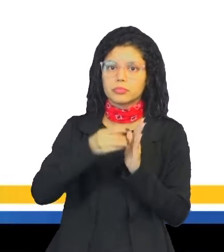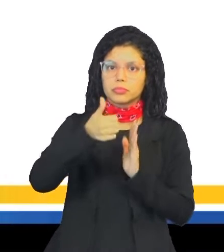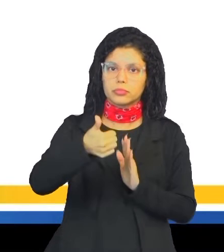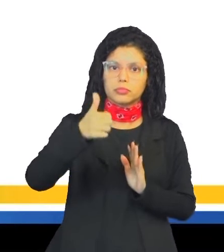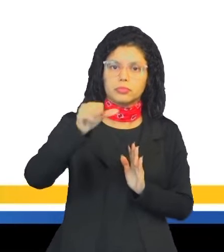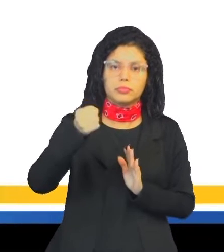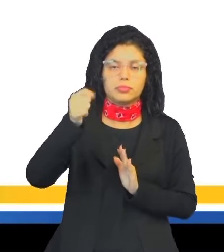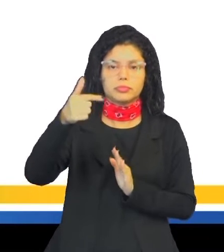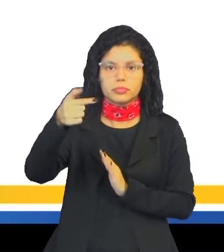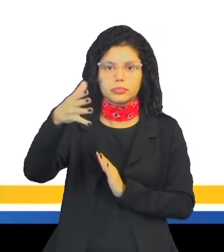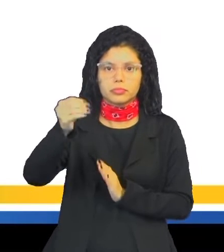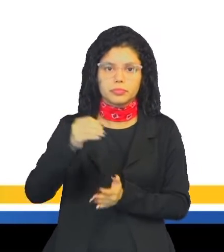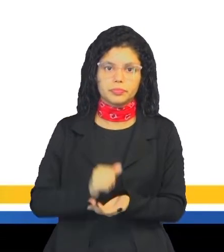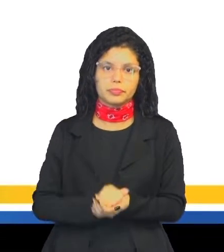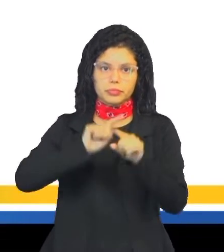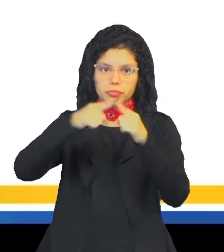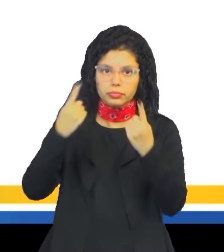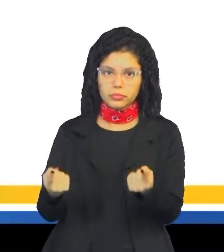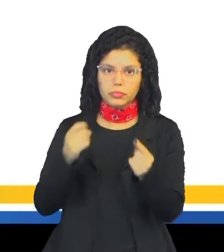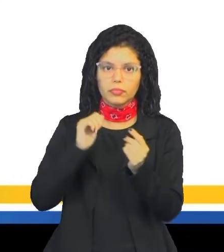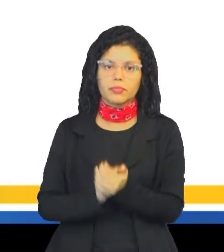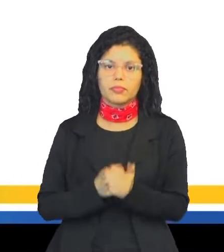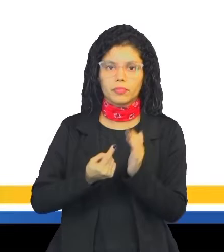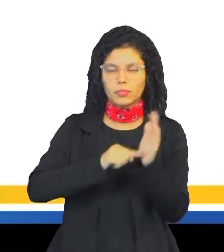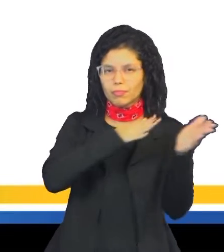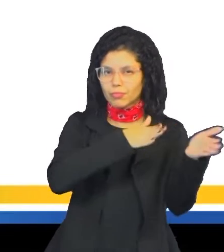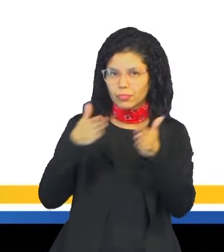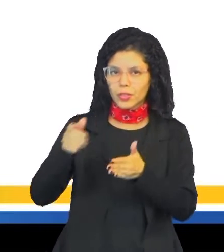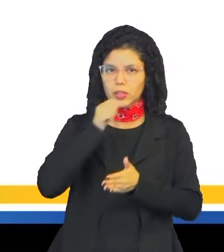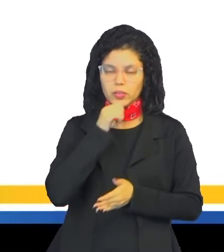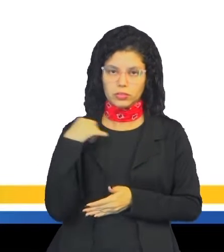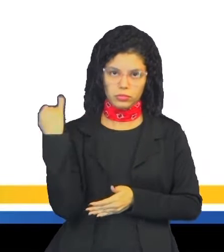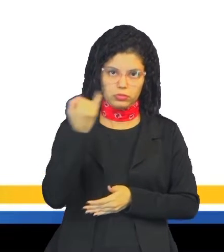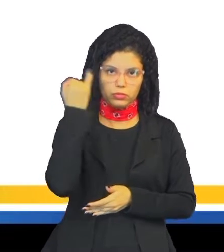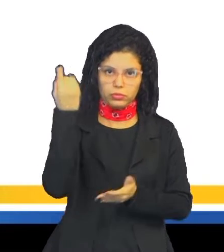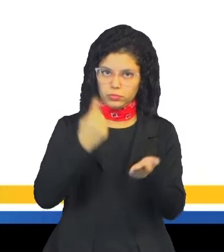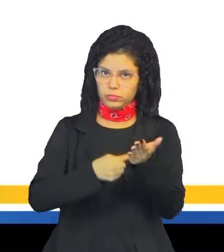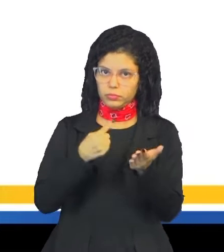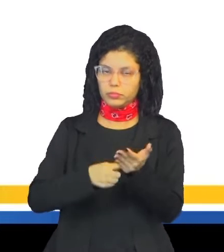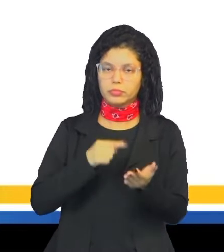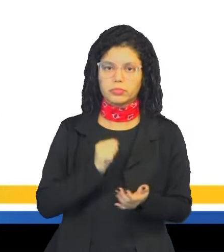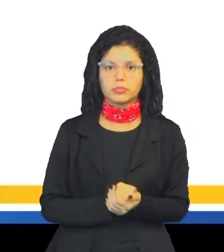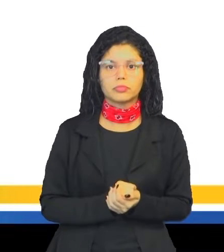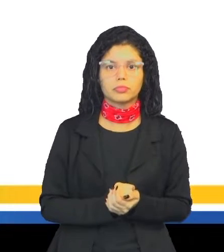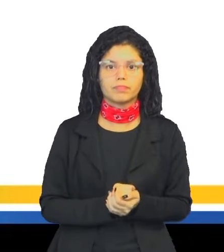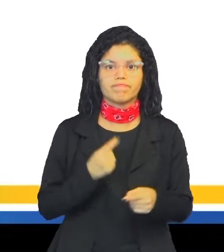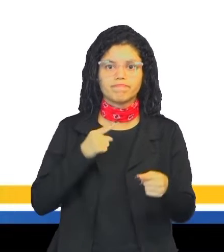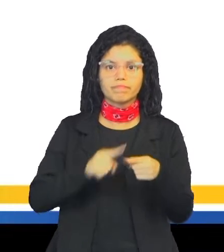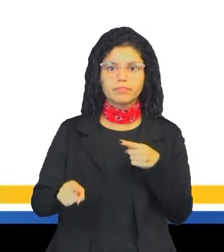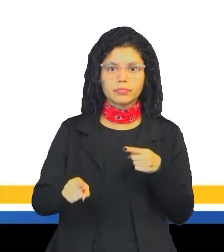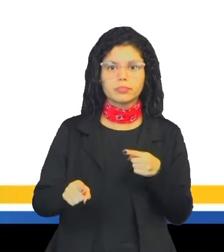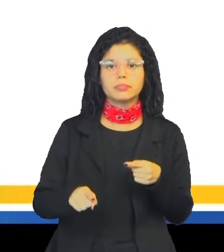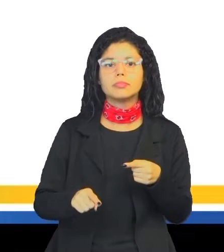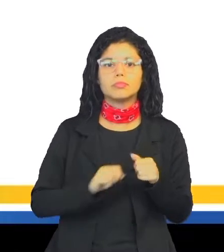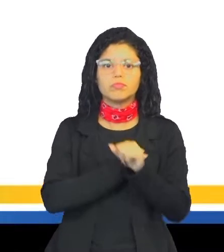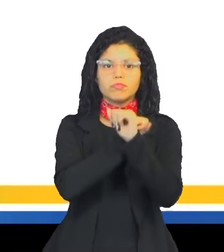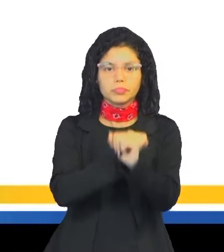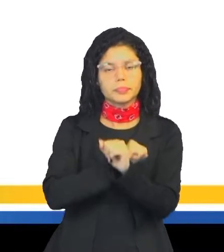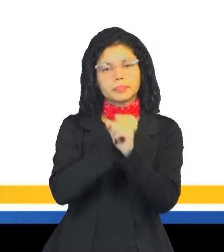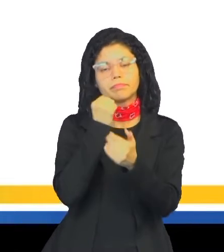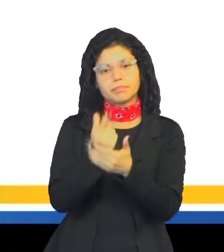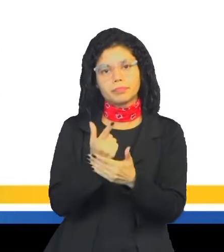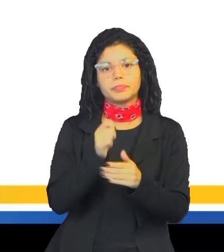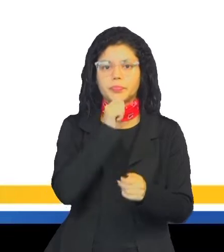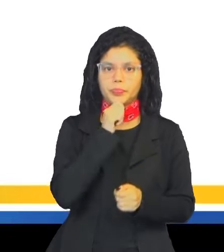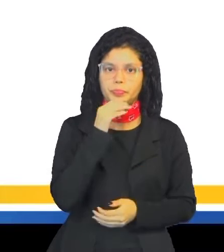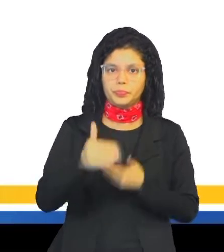a partir da década de 1870. Mas um ponto de partida importante a ser considerado, né, foi a proibição do tráfico negreiro, né, que